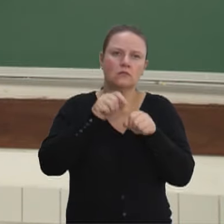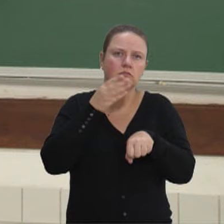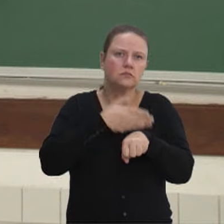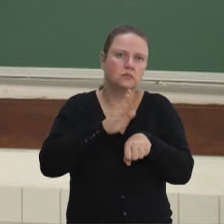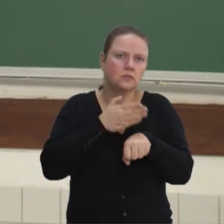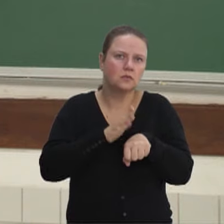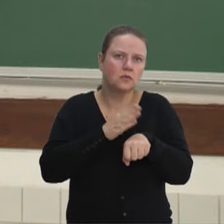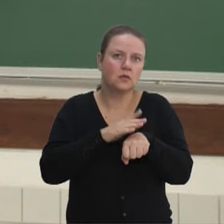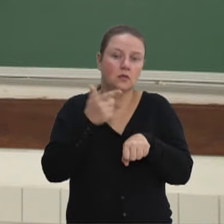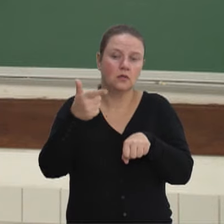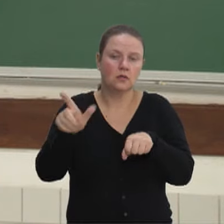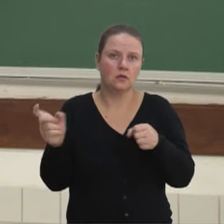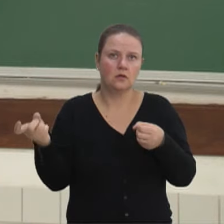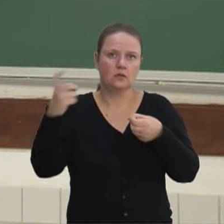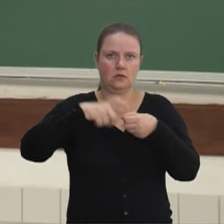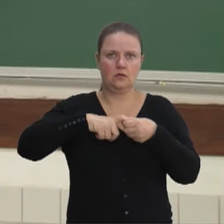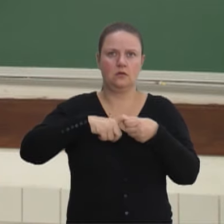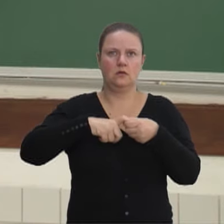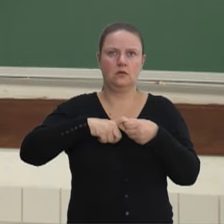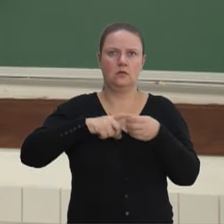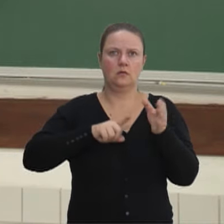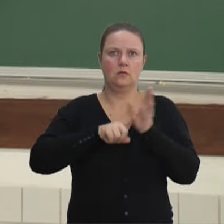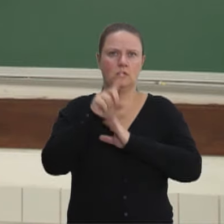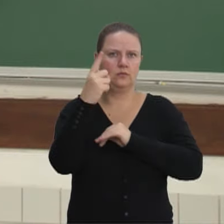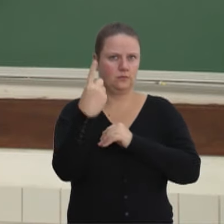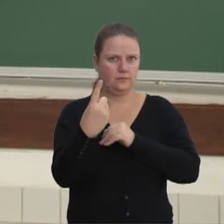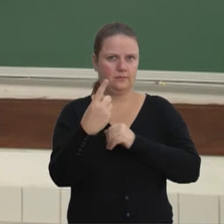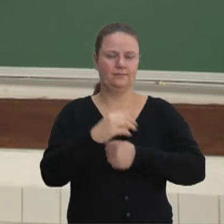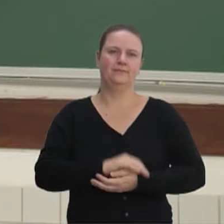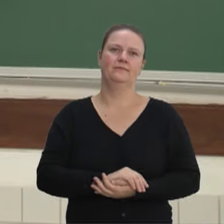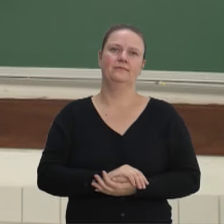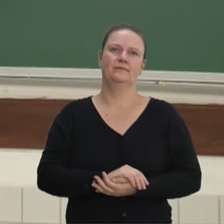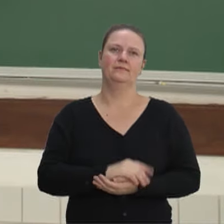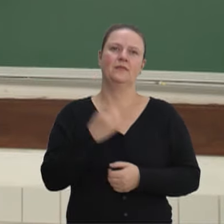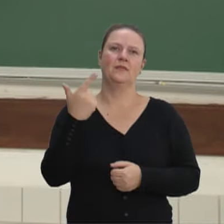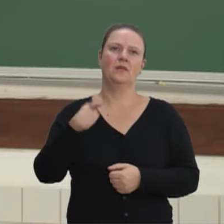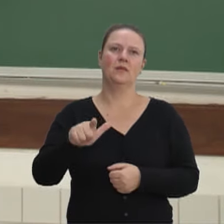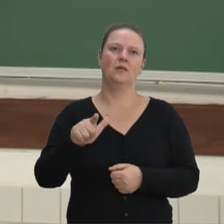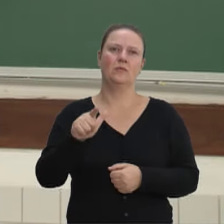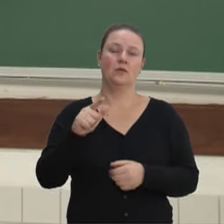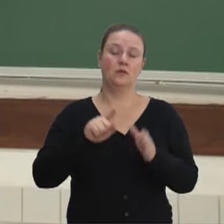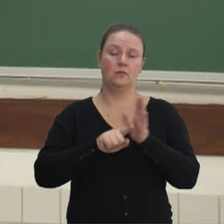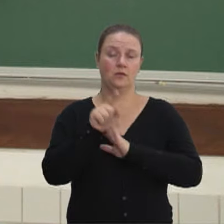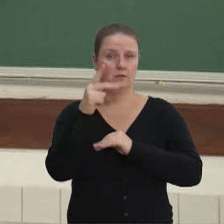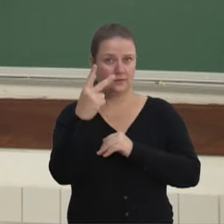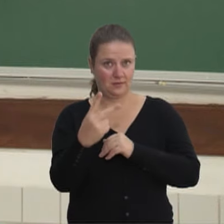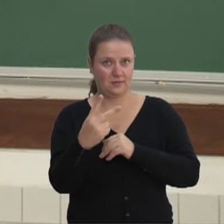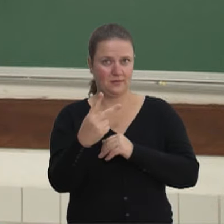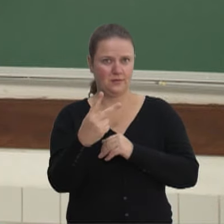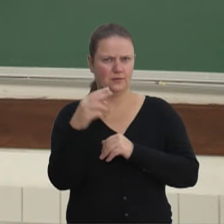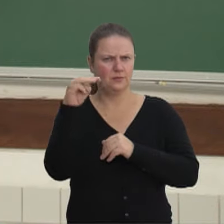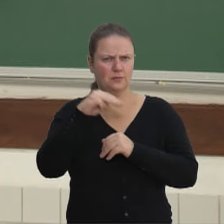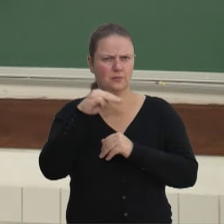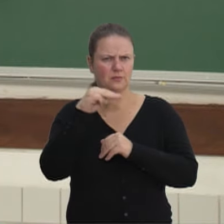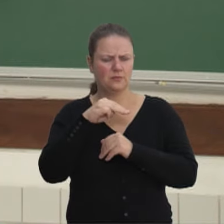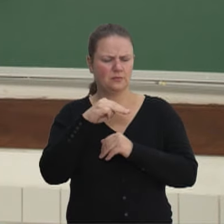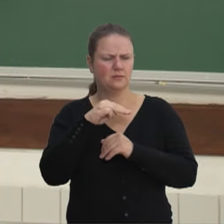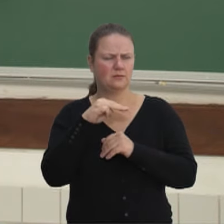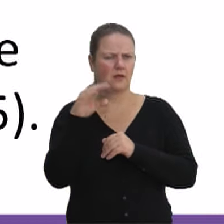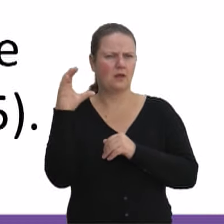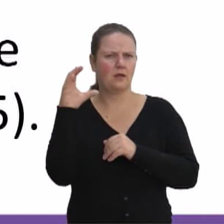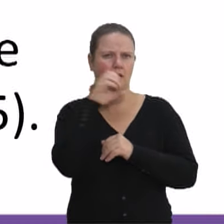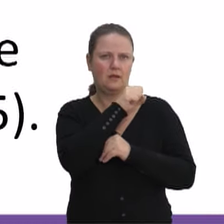e a gente retoma aí com a questão 1. Depois a gente vai para a questão 2, tá bom? Aí eu vou dar uns minutos para vocês estarem